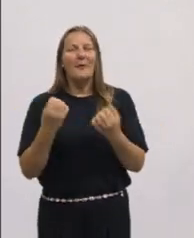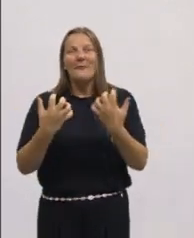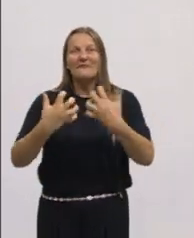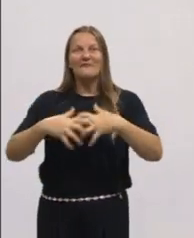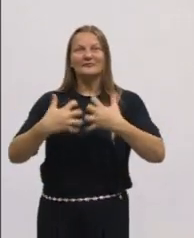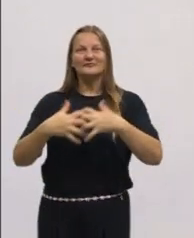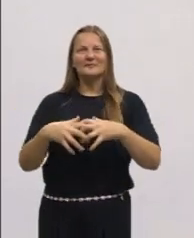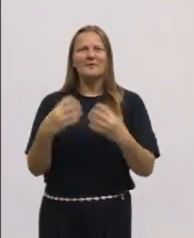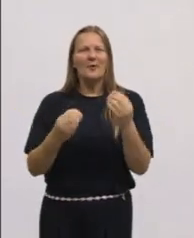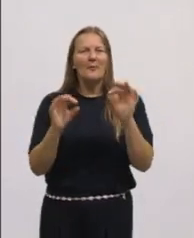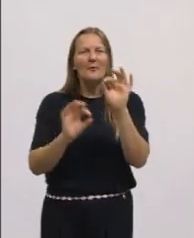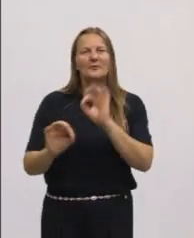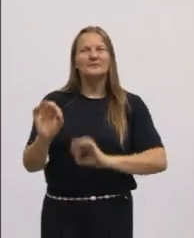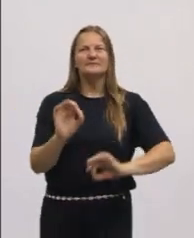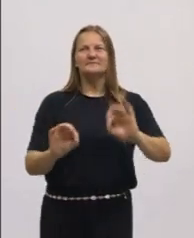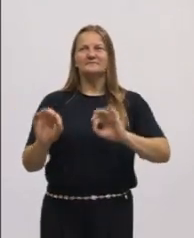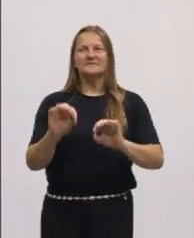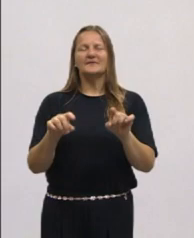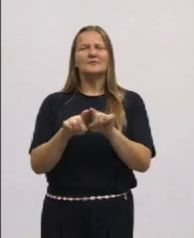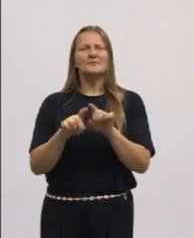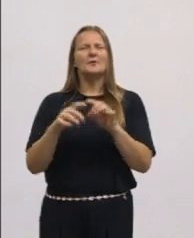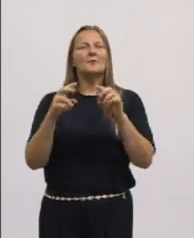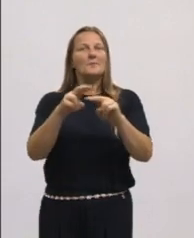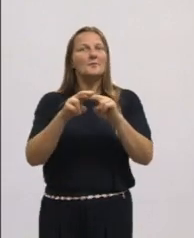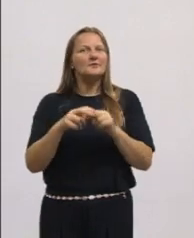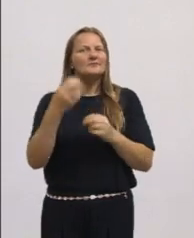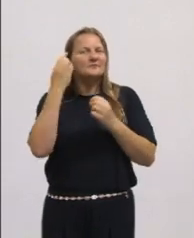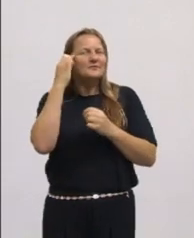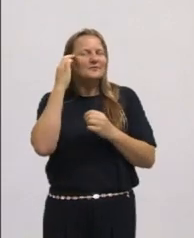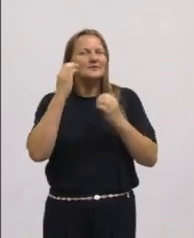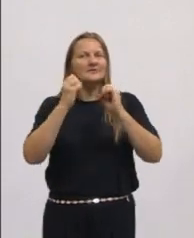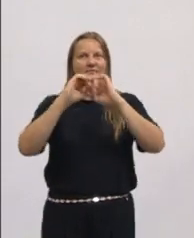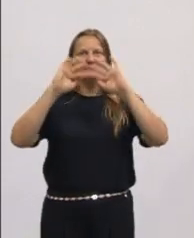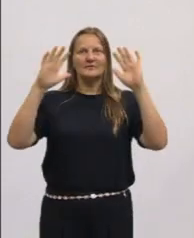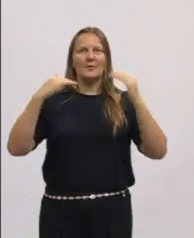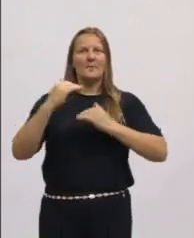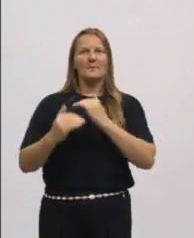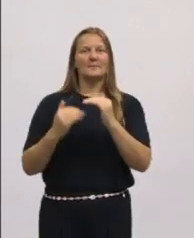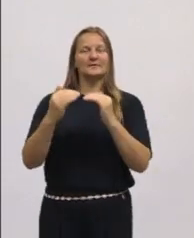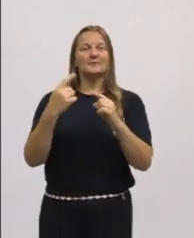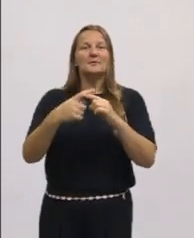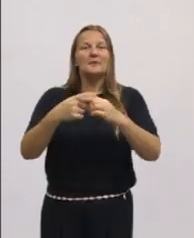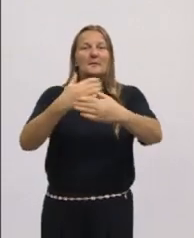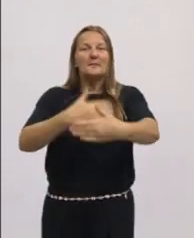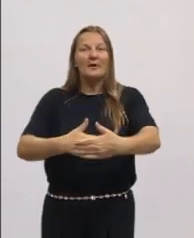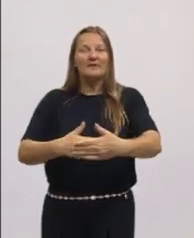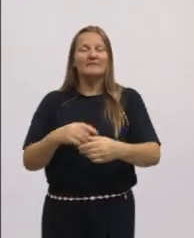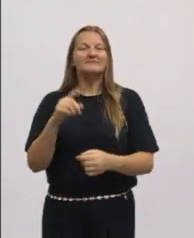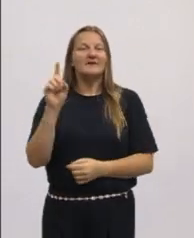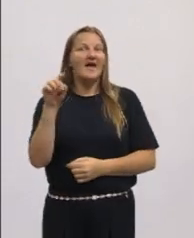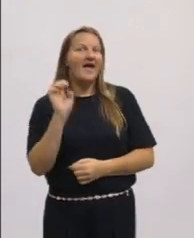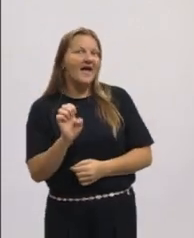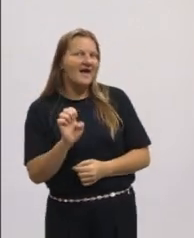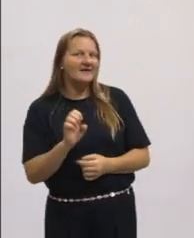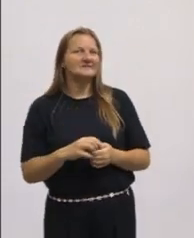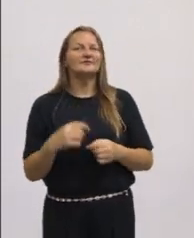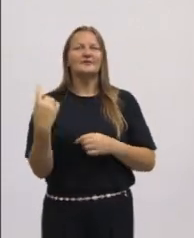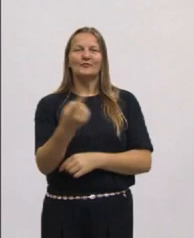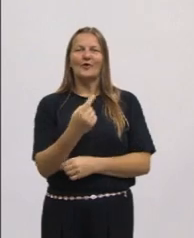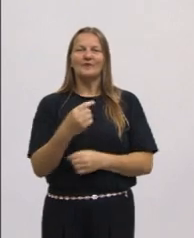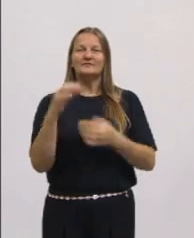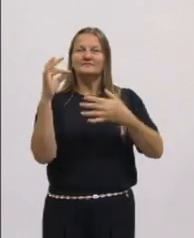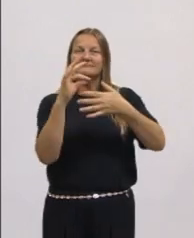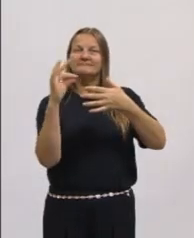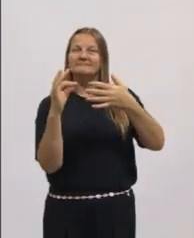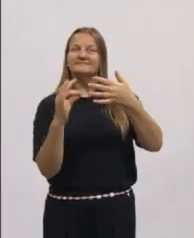como é que ela foi organizada E é exatamente por Entender esse processo né de Por que que a prova do Enem é assim que a gente conseguiu acertar